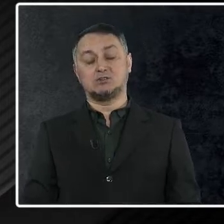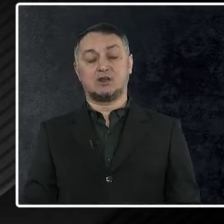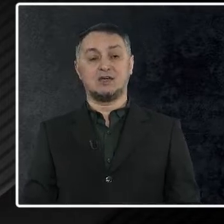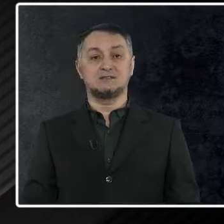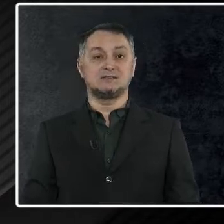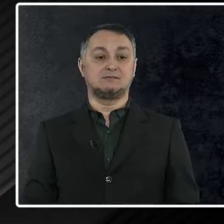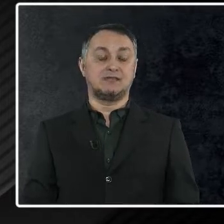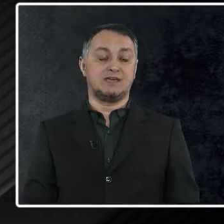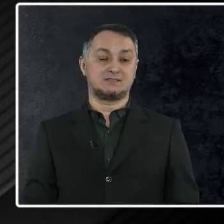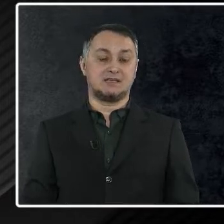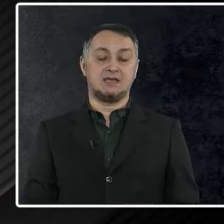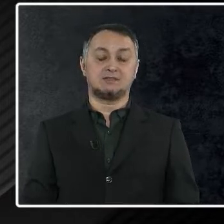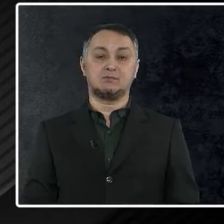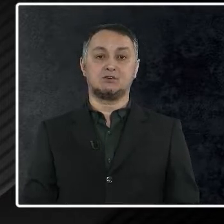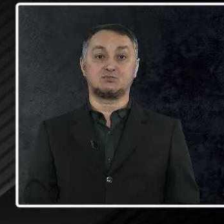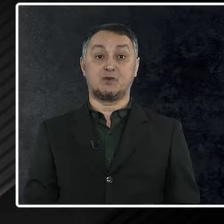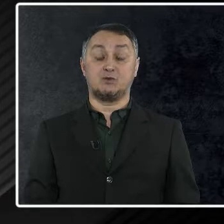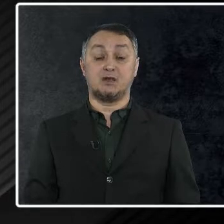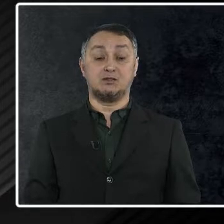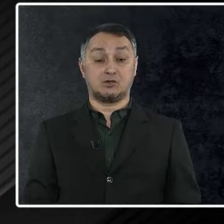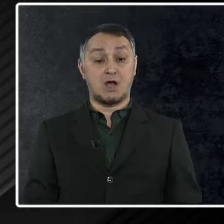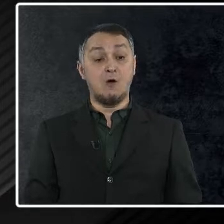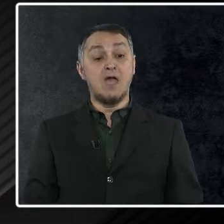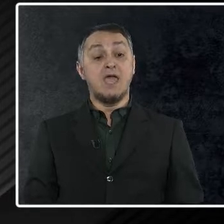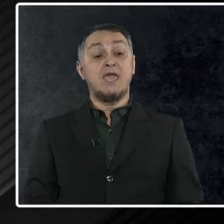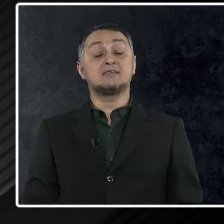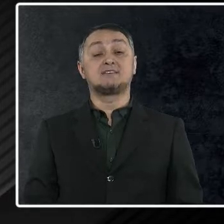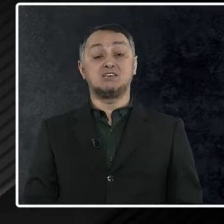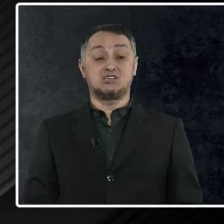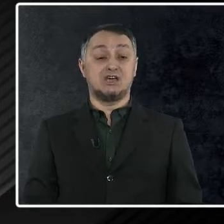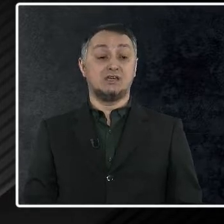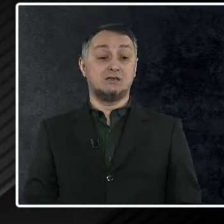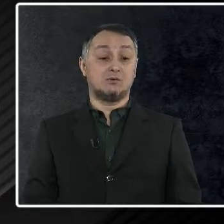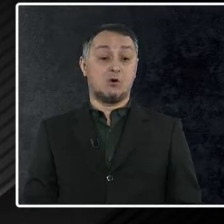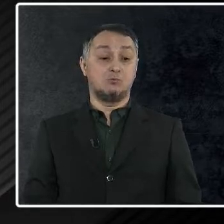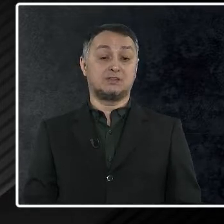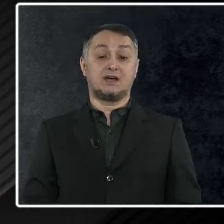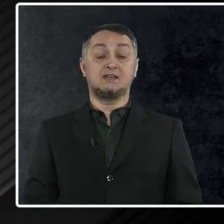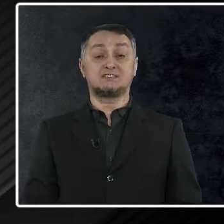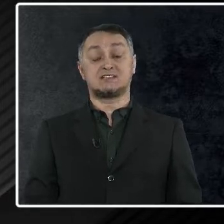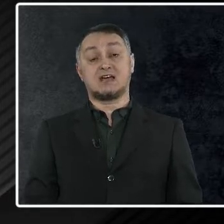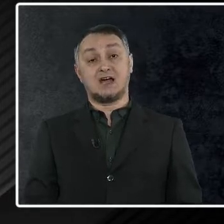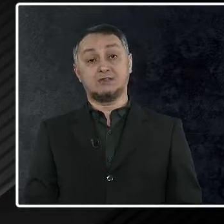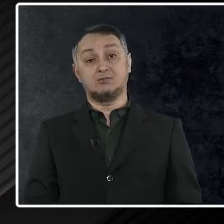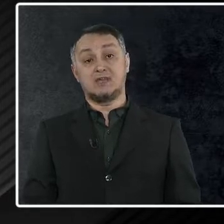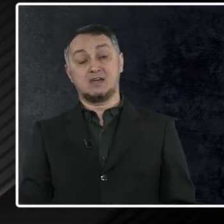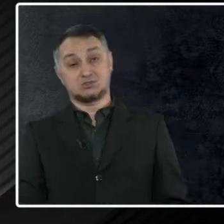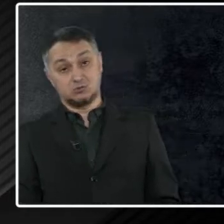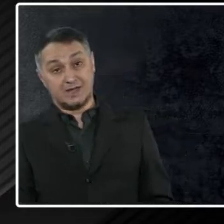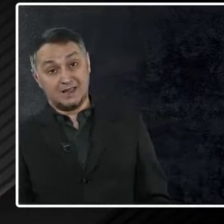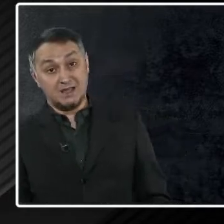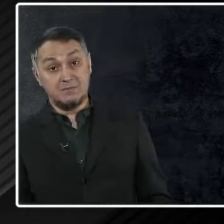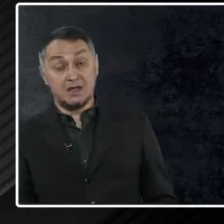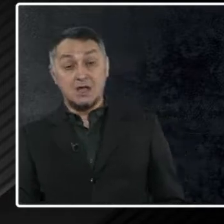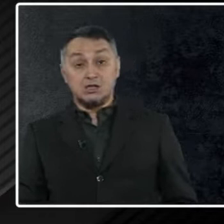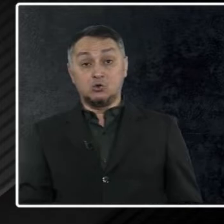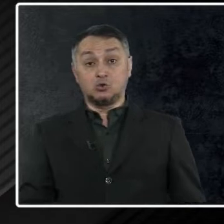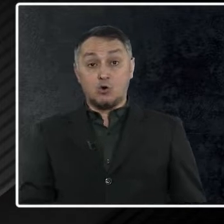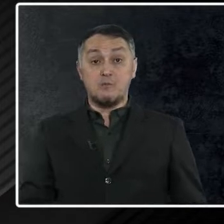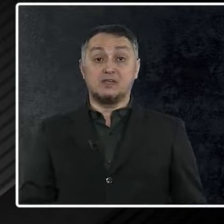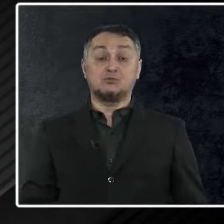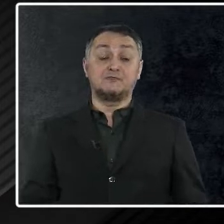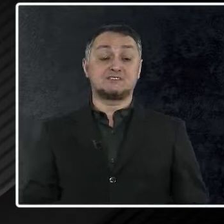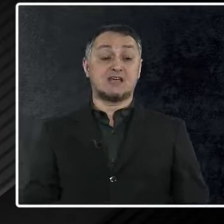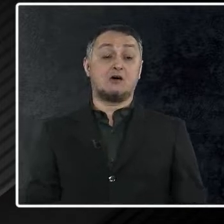regionais eleitorais e TSE, Tribunal Superior Eleitoral, exige aí, como está destacado em azul na lâmina, que